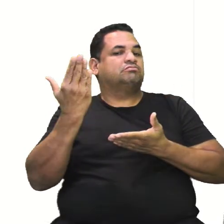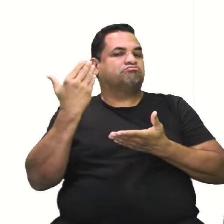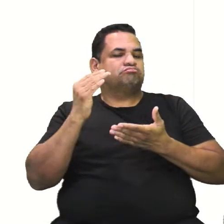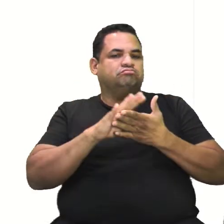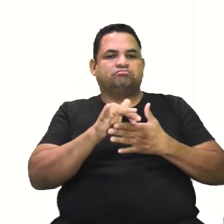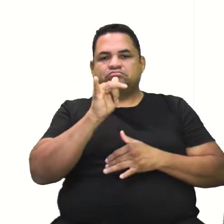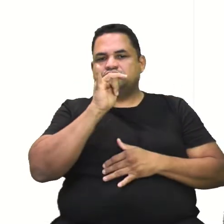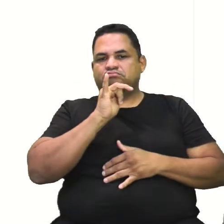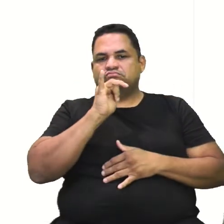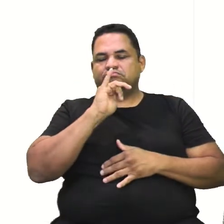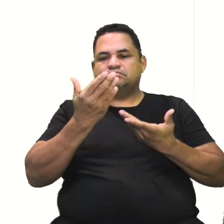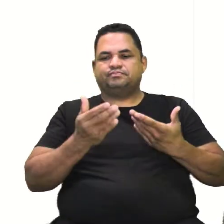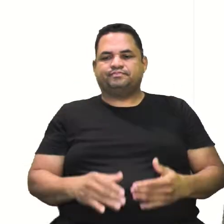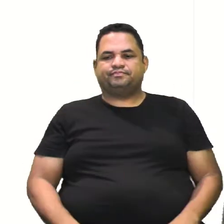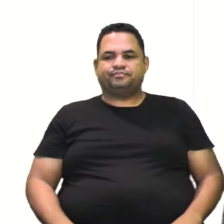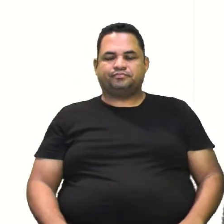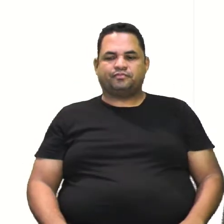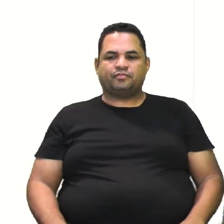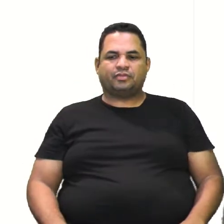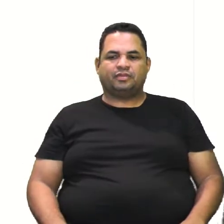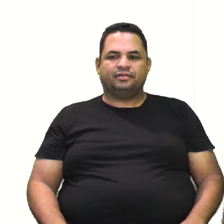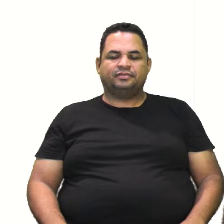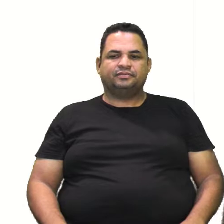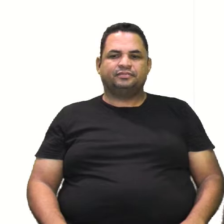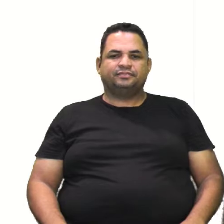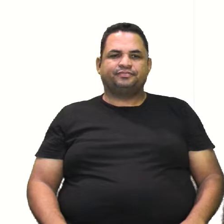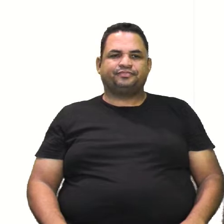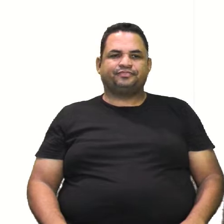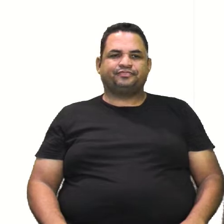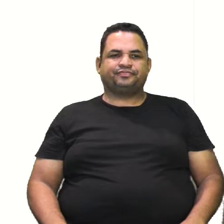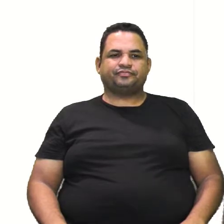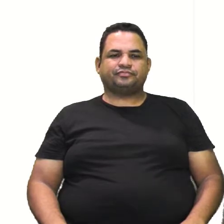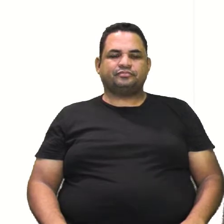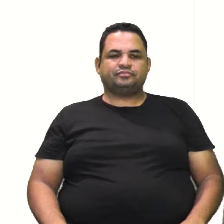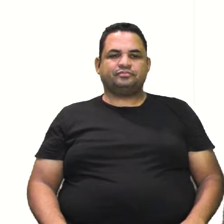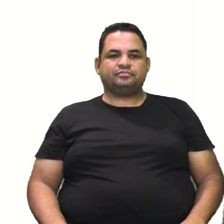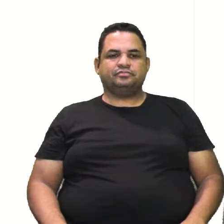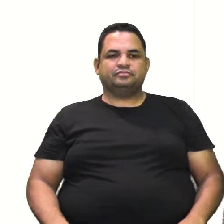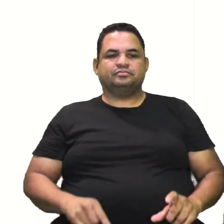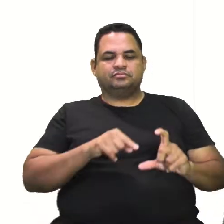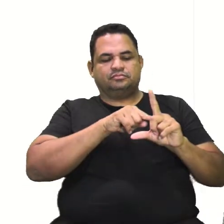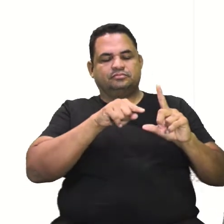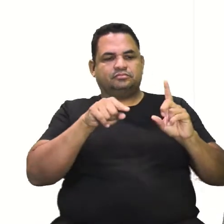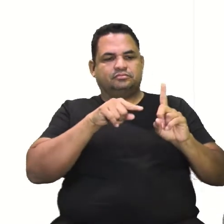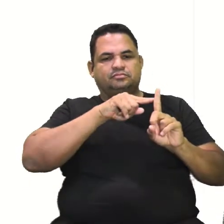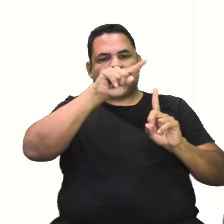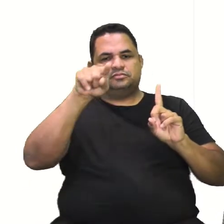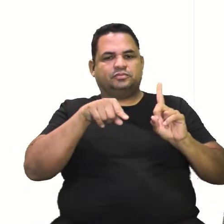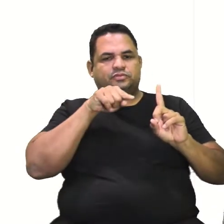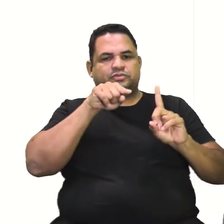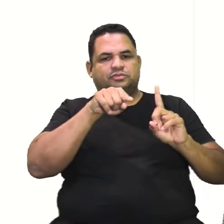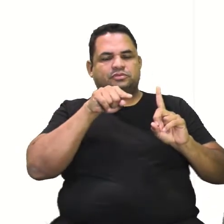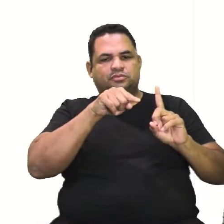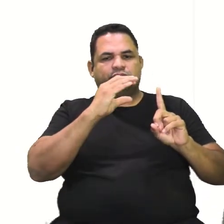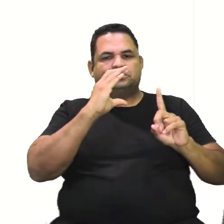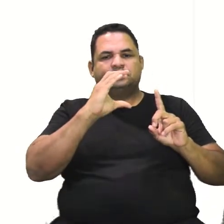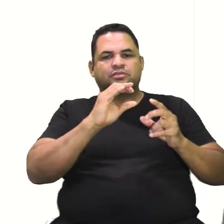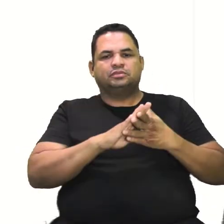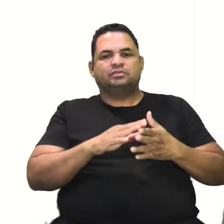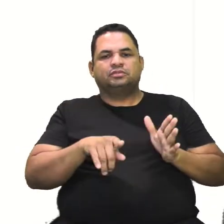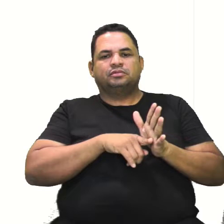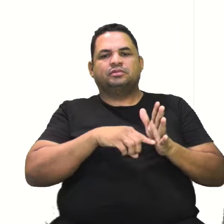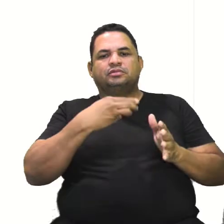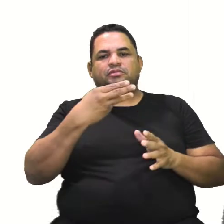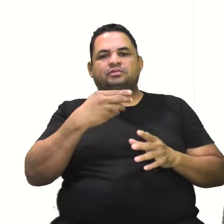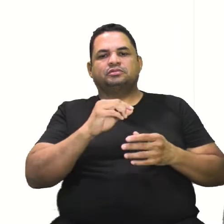né? Vamos lá? Então, vamos vendo. O centro é dado pelos pontos aqui, né? Os sinais contrários.